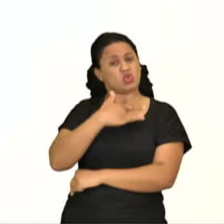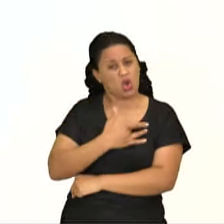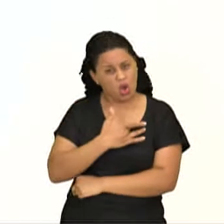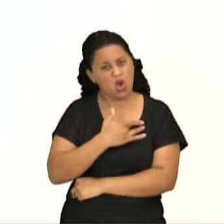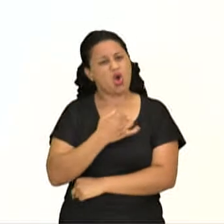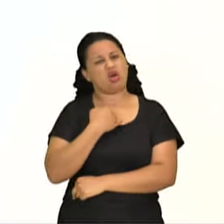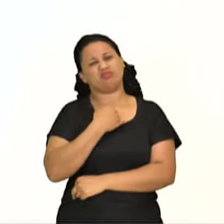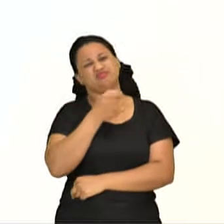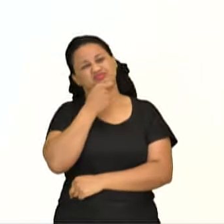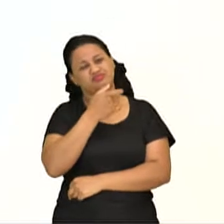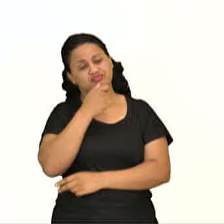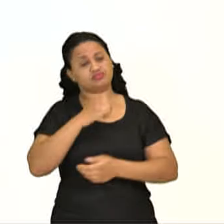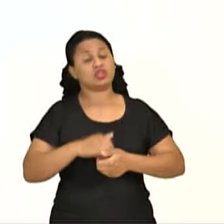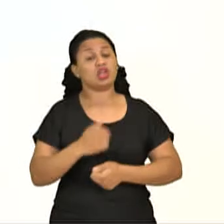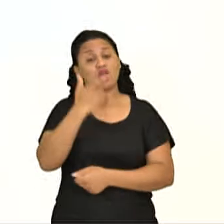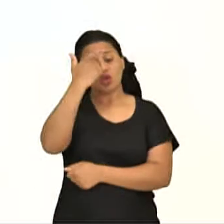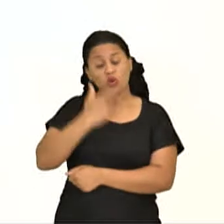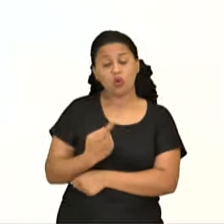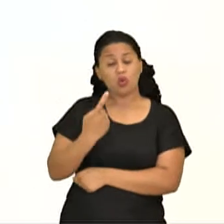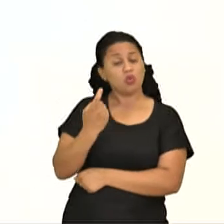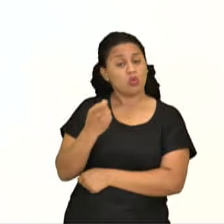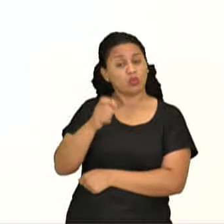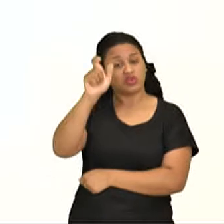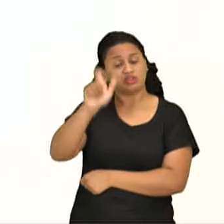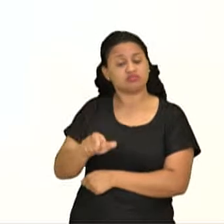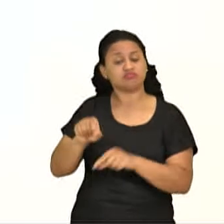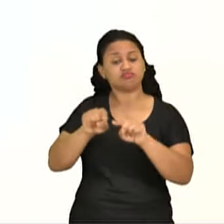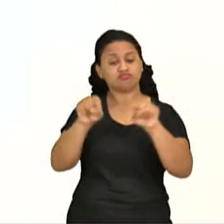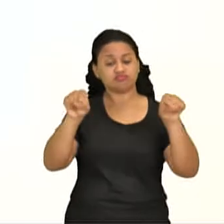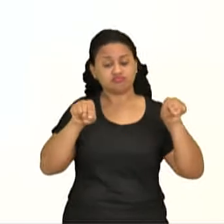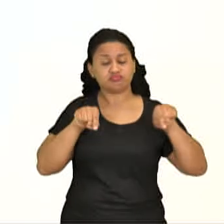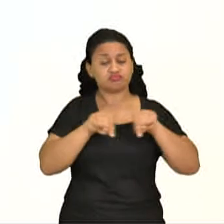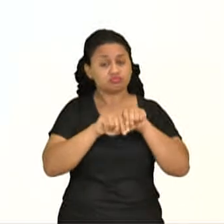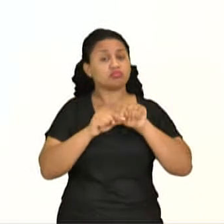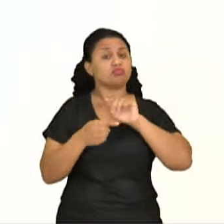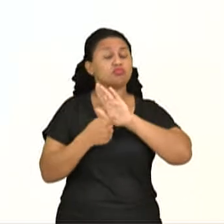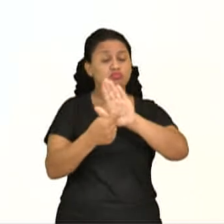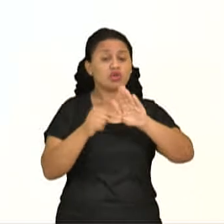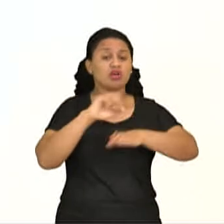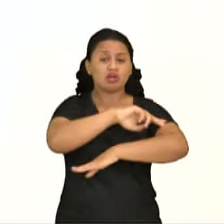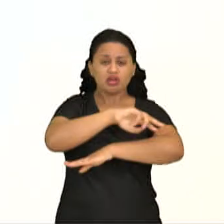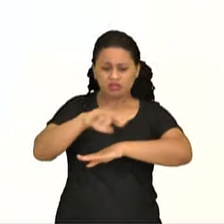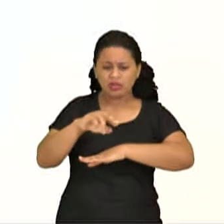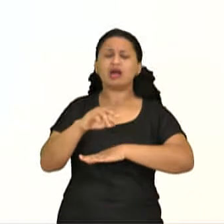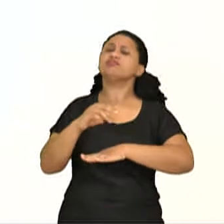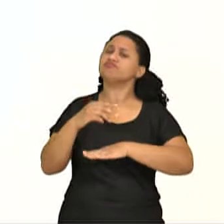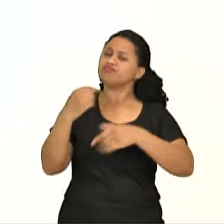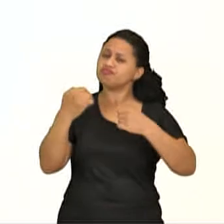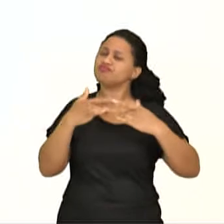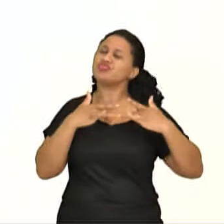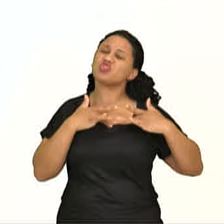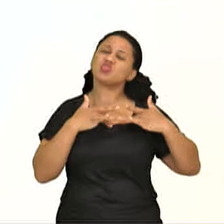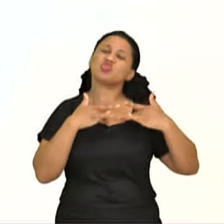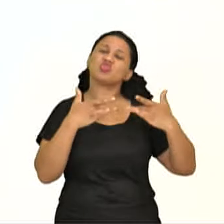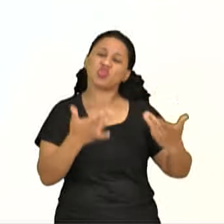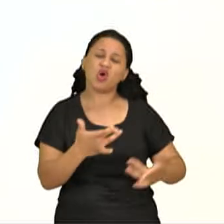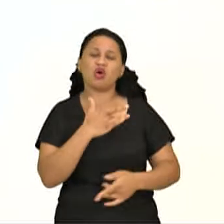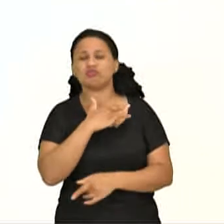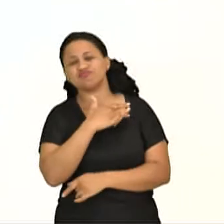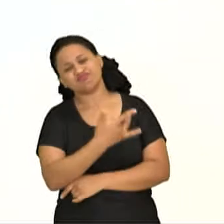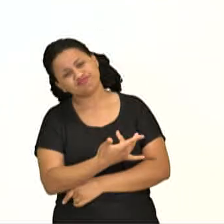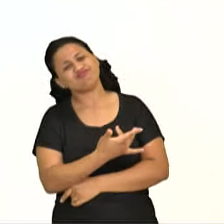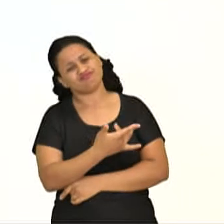sarcasmo. Eu era a única pessoa da classe representando uma raça digna de compaixão,